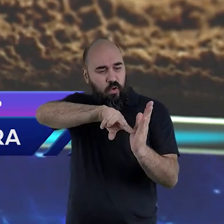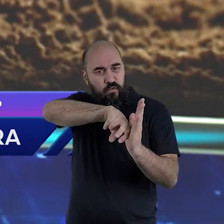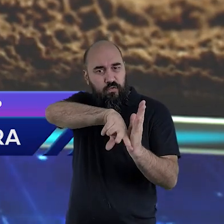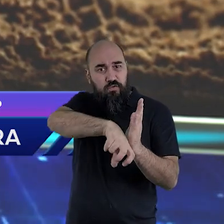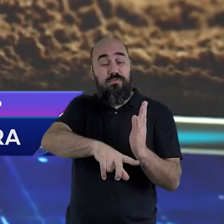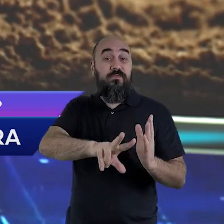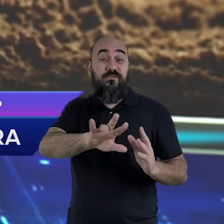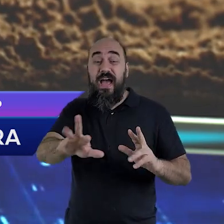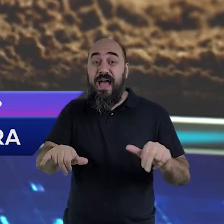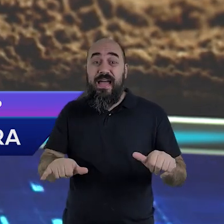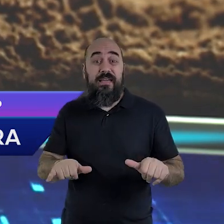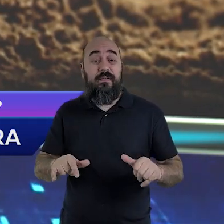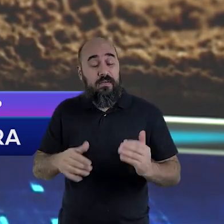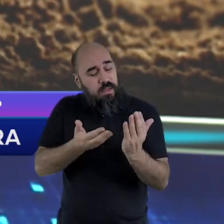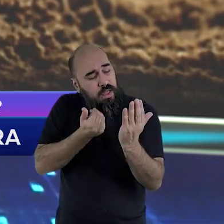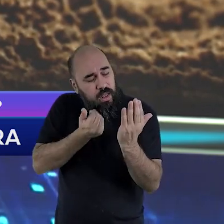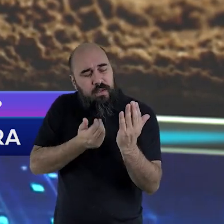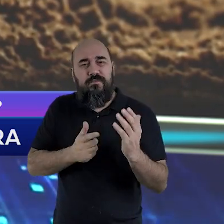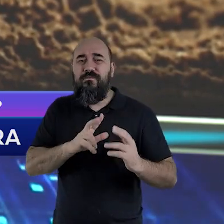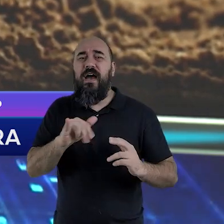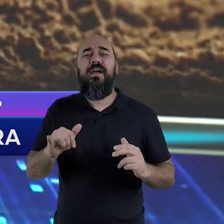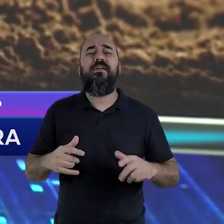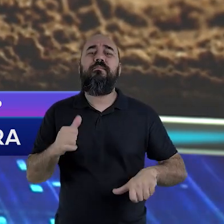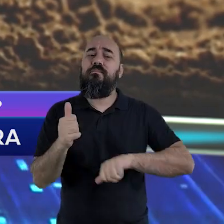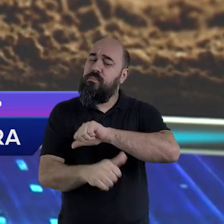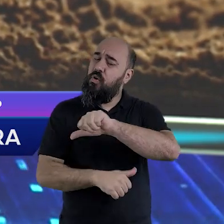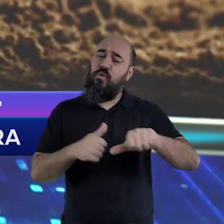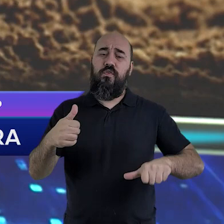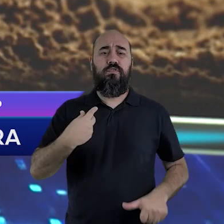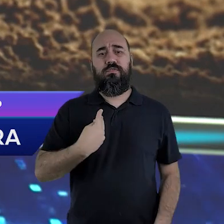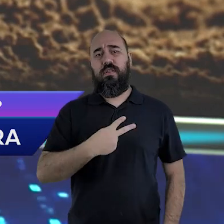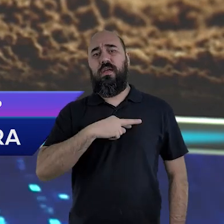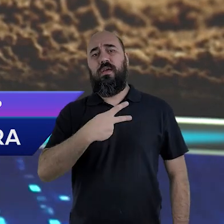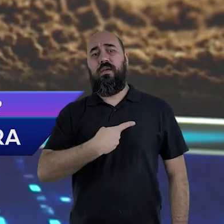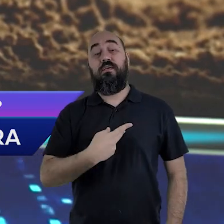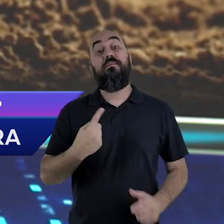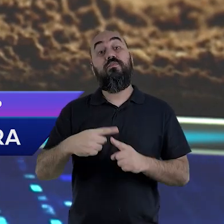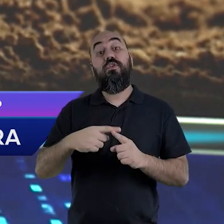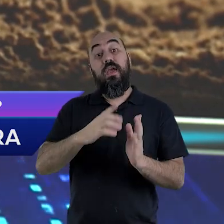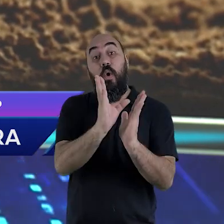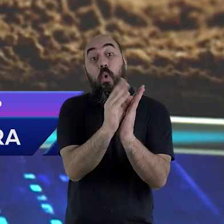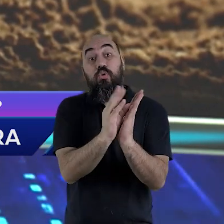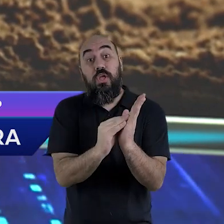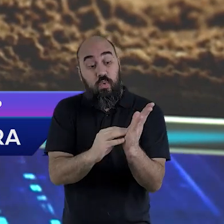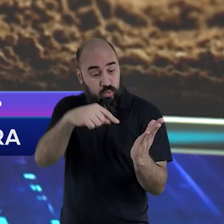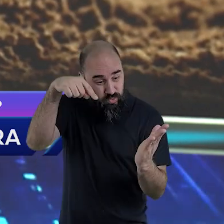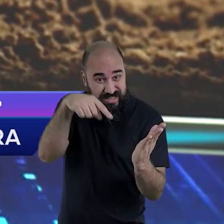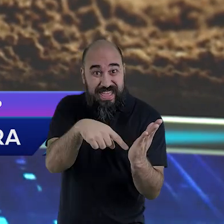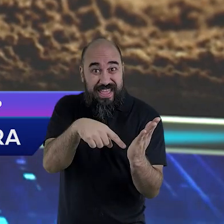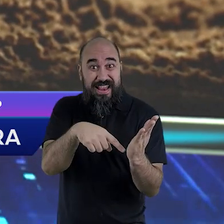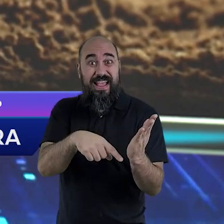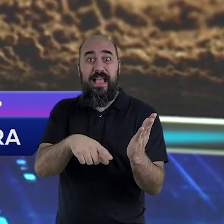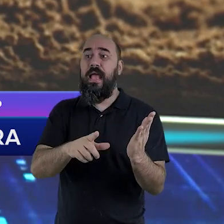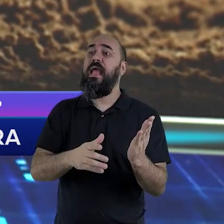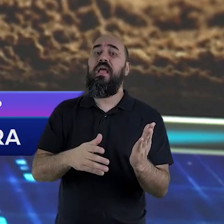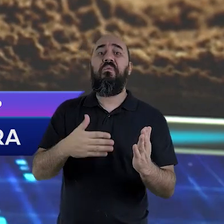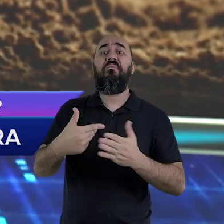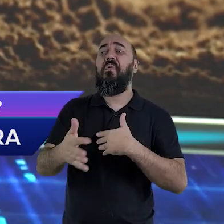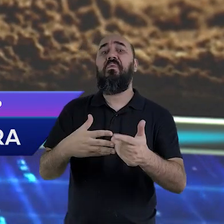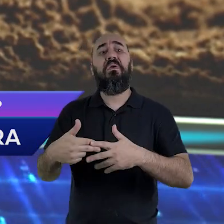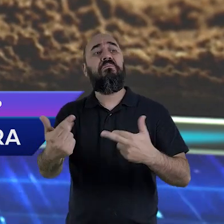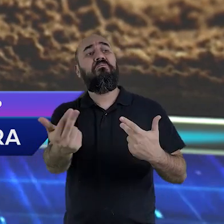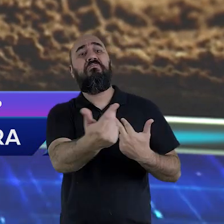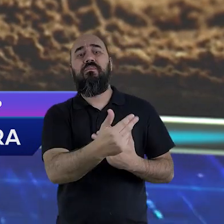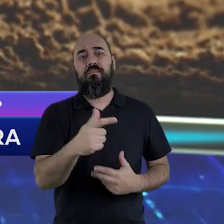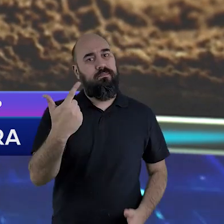seremos transformados. Mais nós somos impactados, porque o conteúdo desse livro não é um conteúdo de um livro